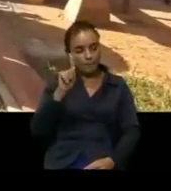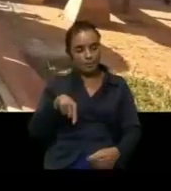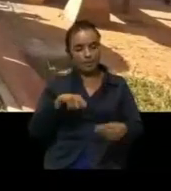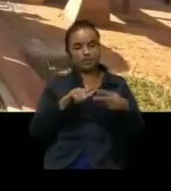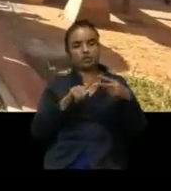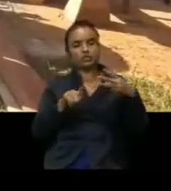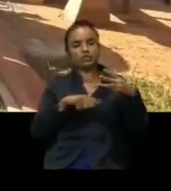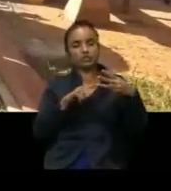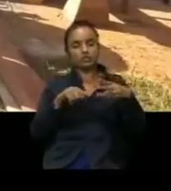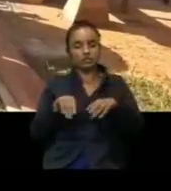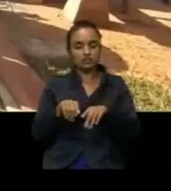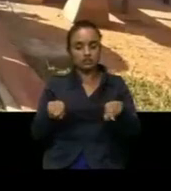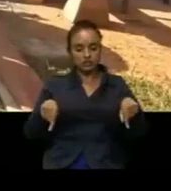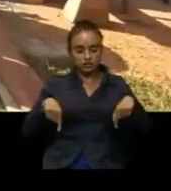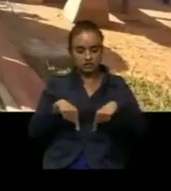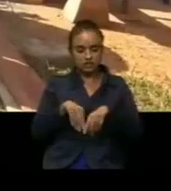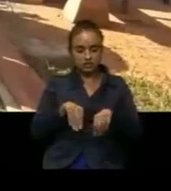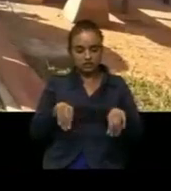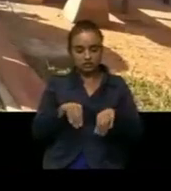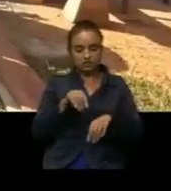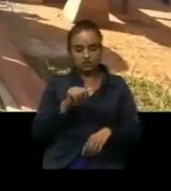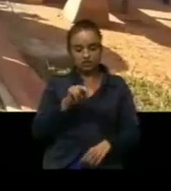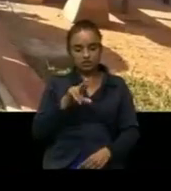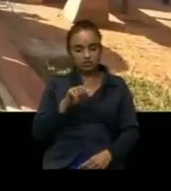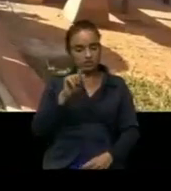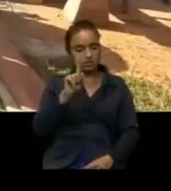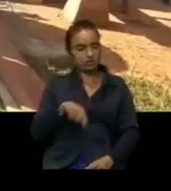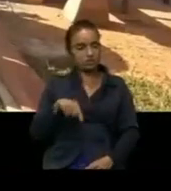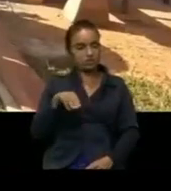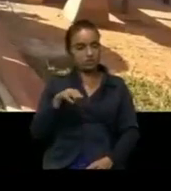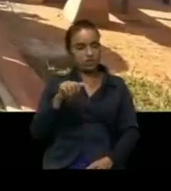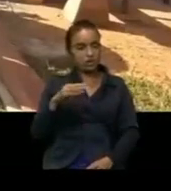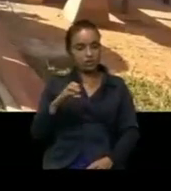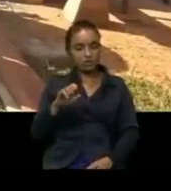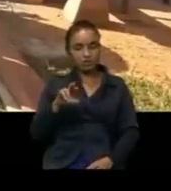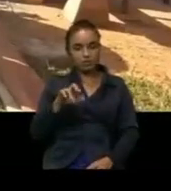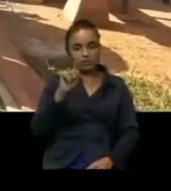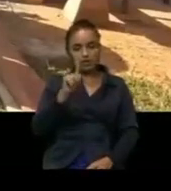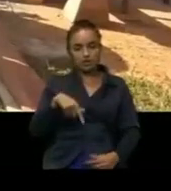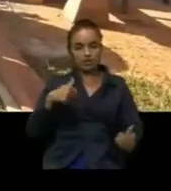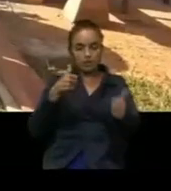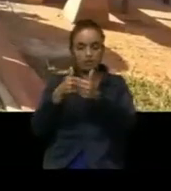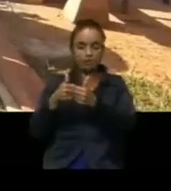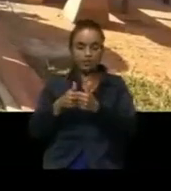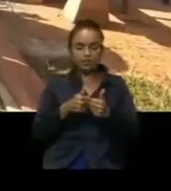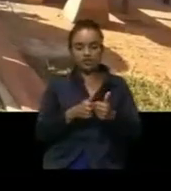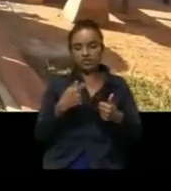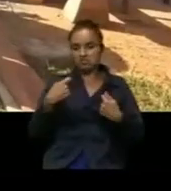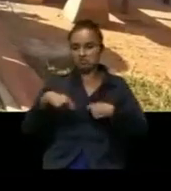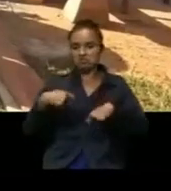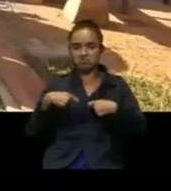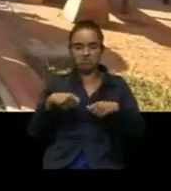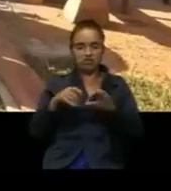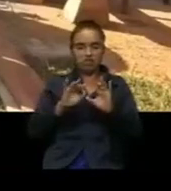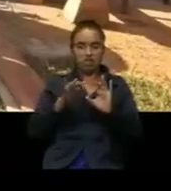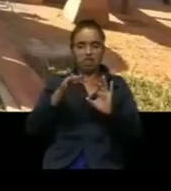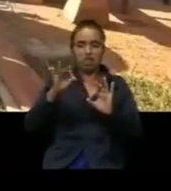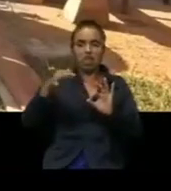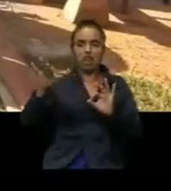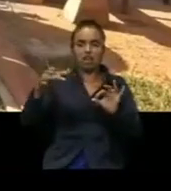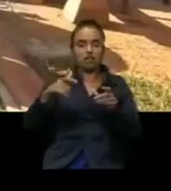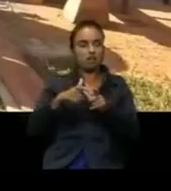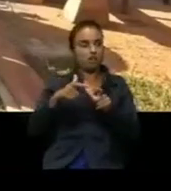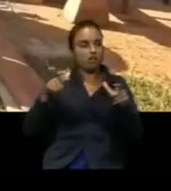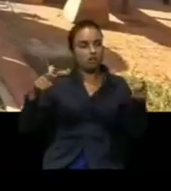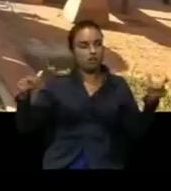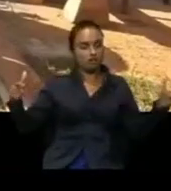A areia e uma maceira ali, tudo perto. Então não há necessidade de ter um canteiro muito grande, tá? Também nem